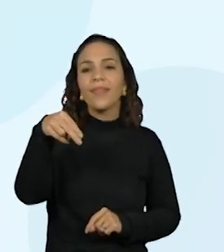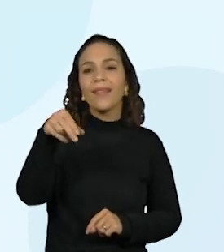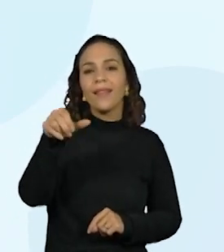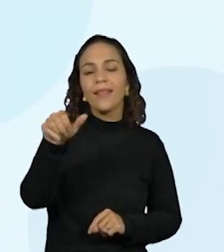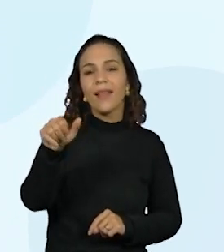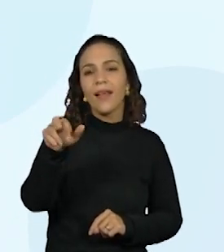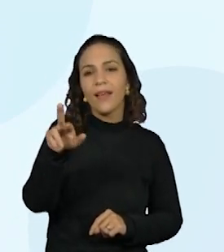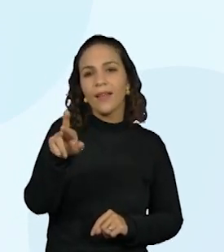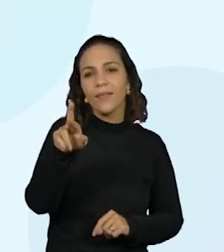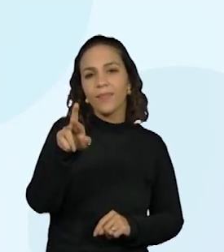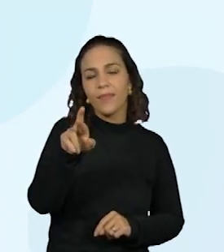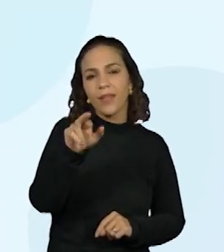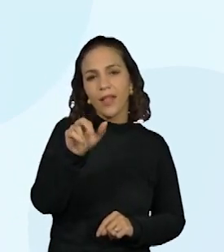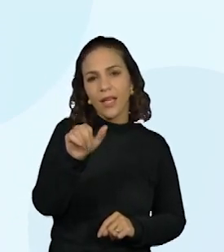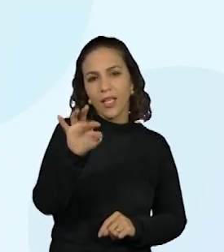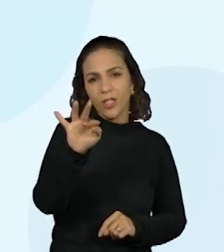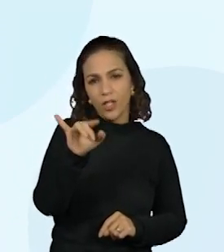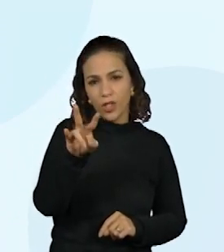impessoal.